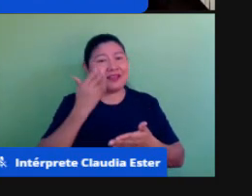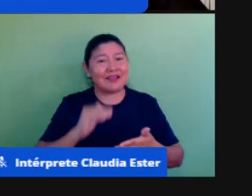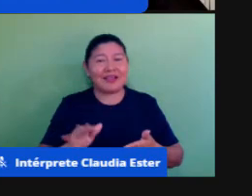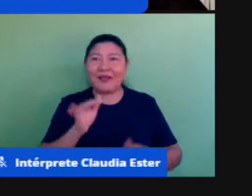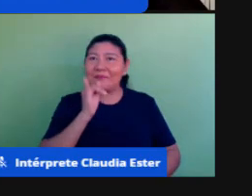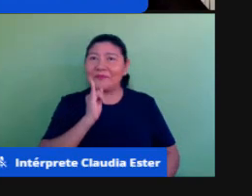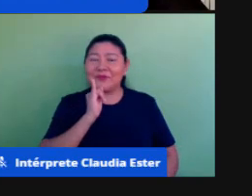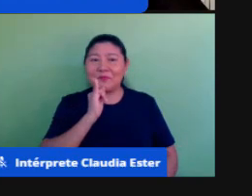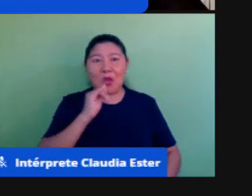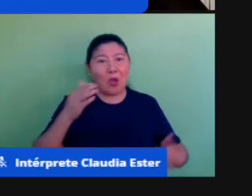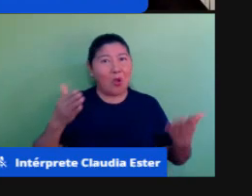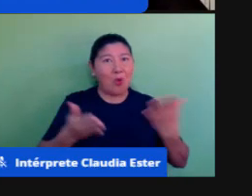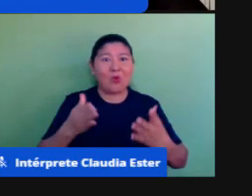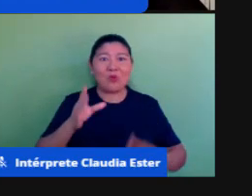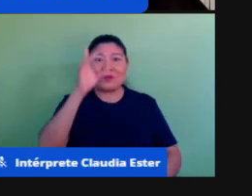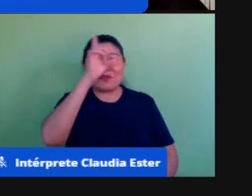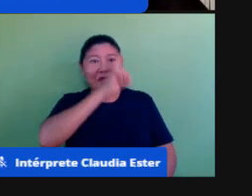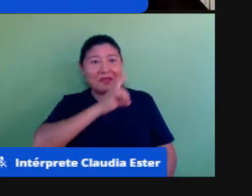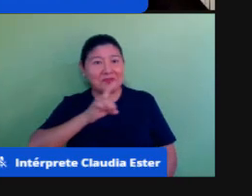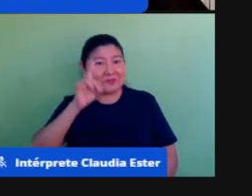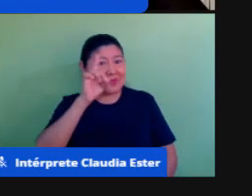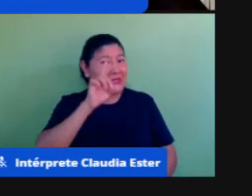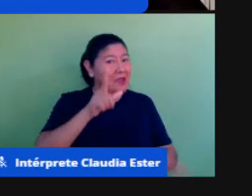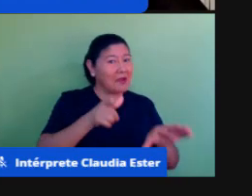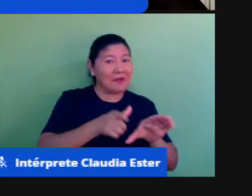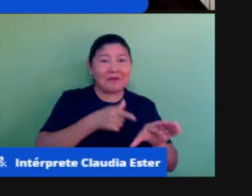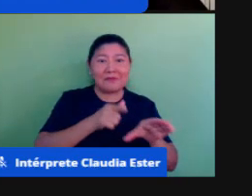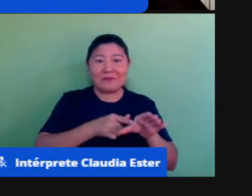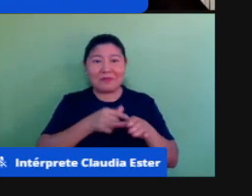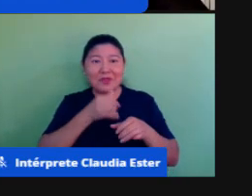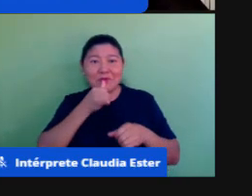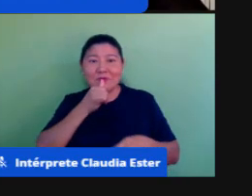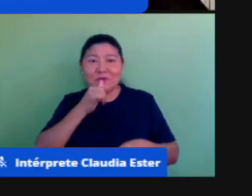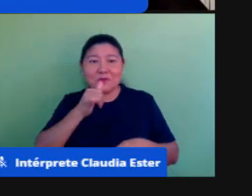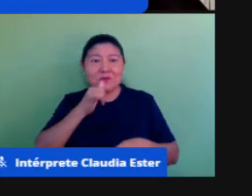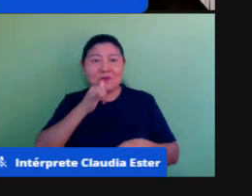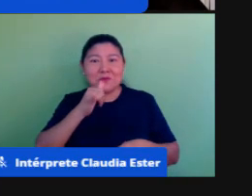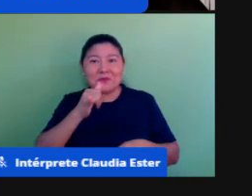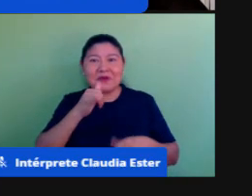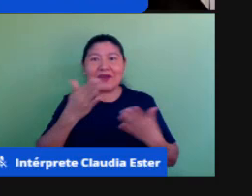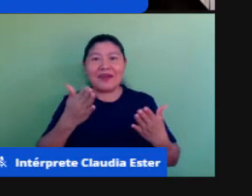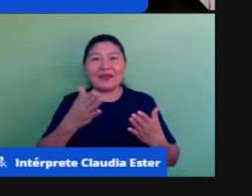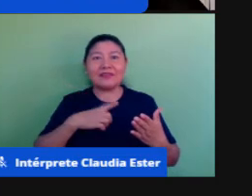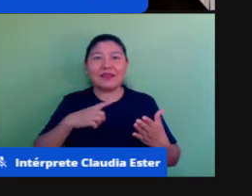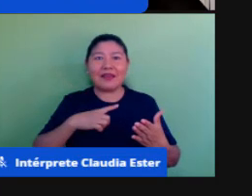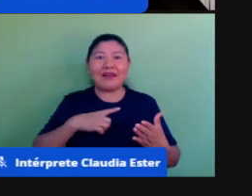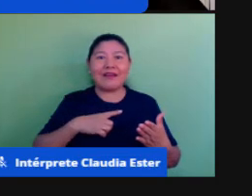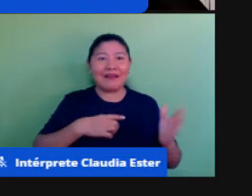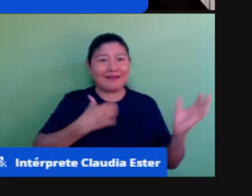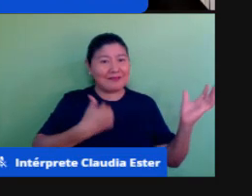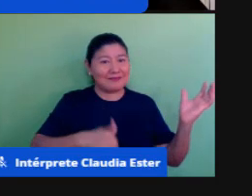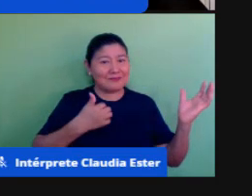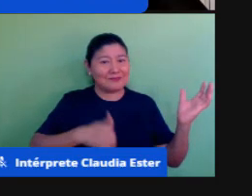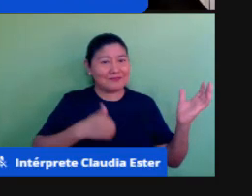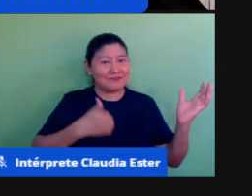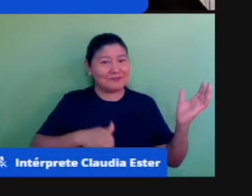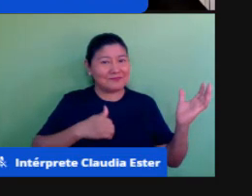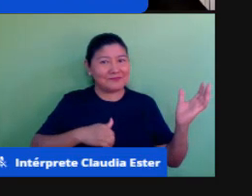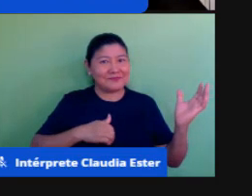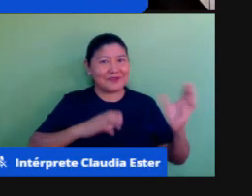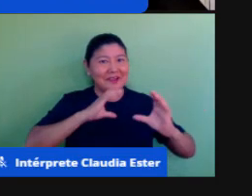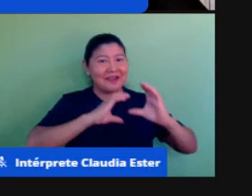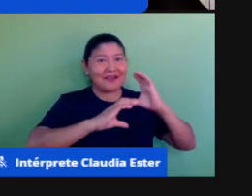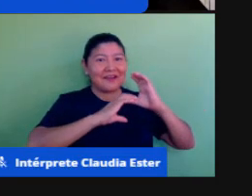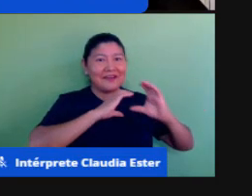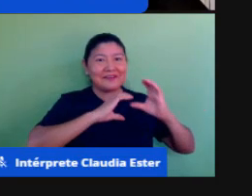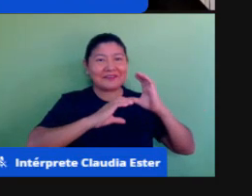de cachimbo, a parlenda muito conhecida, né? É cantada pela dupla em ritmo lento, o que permite